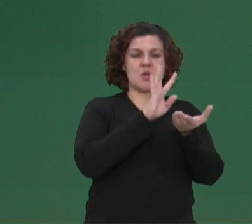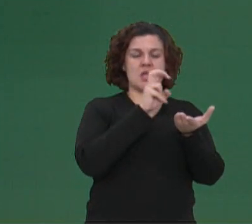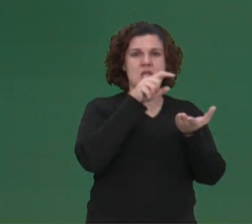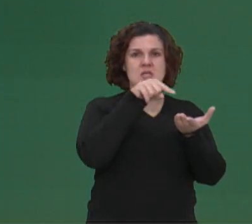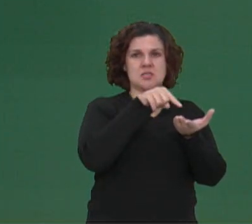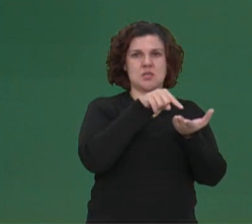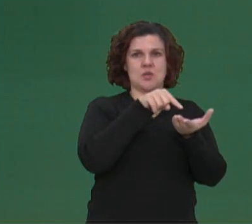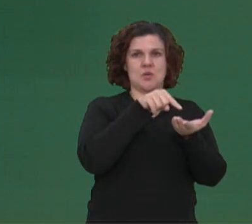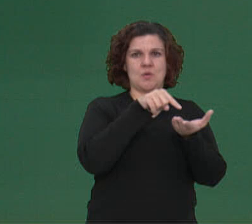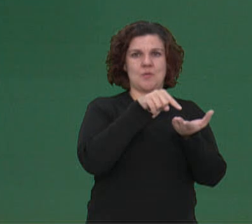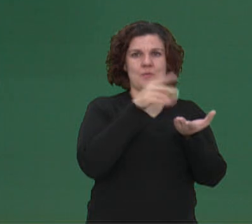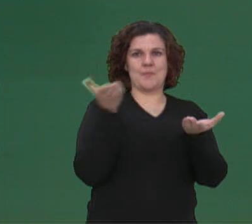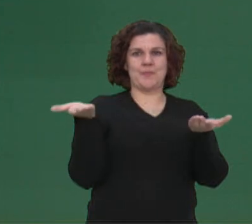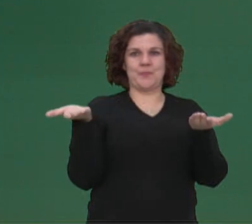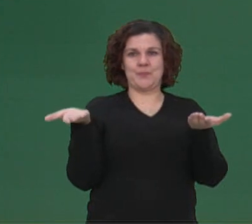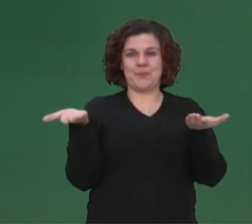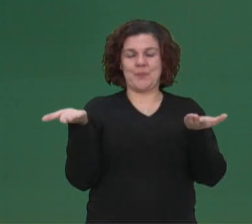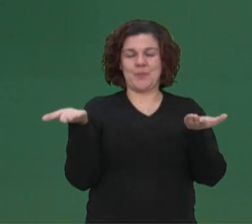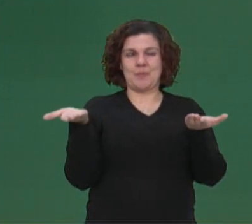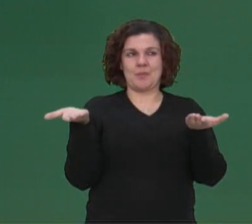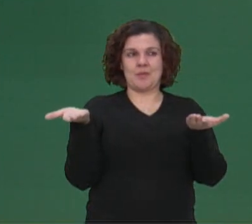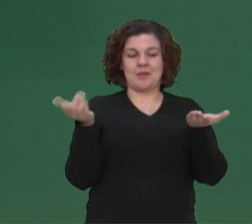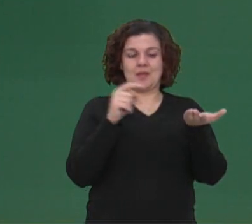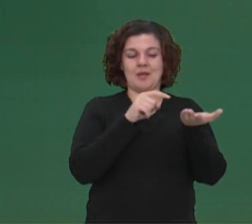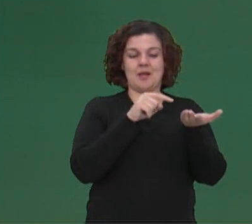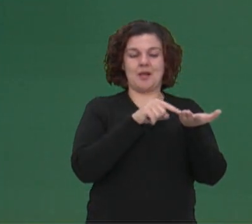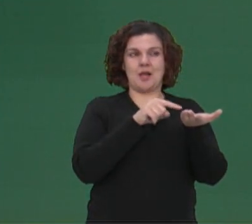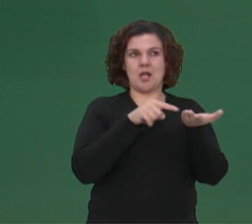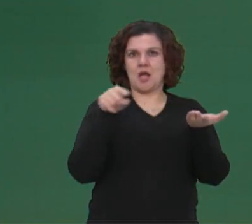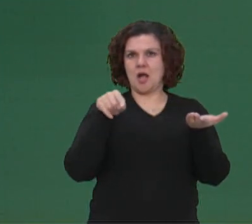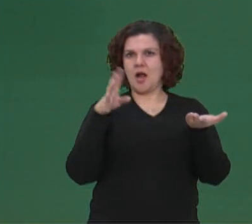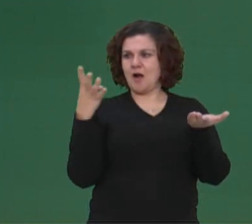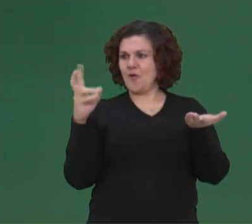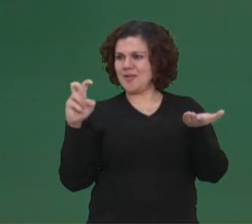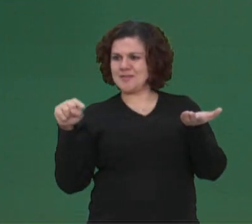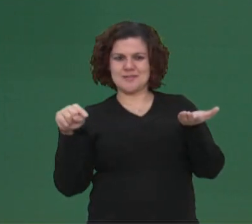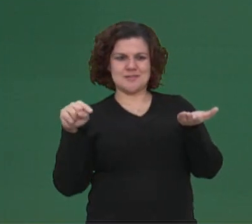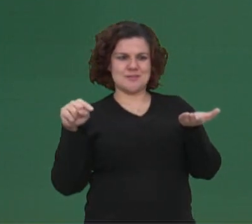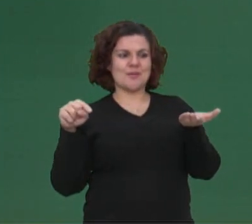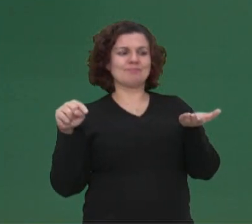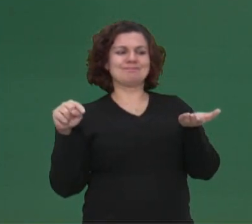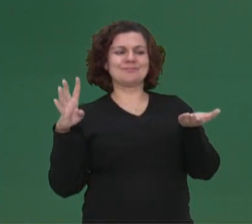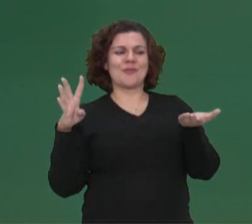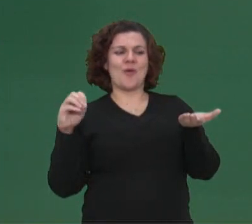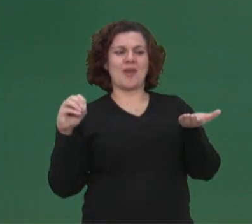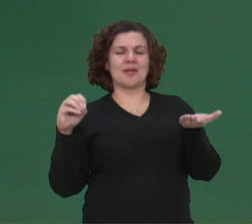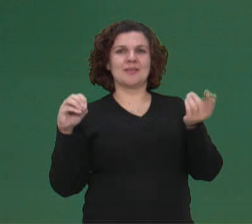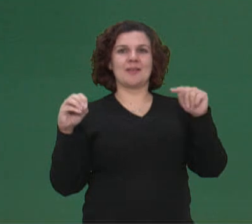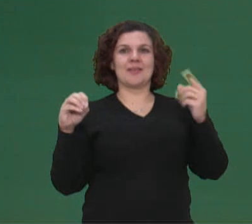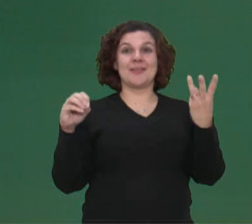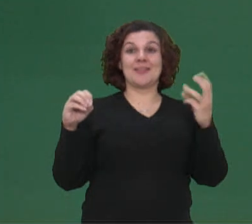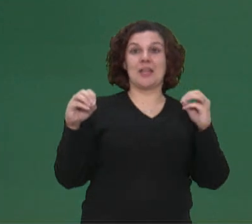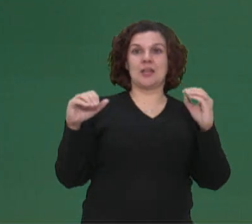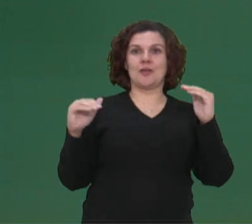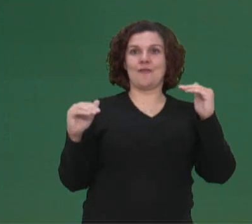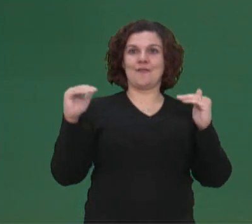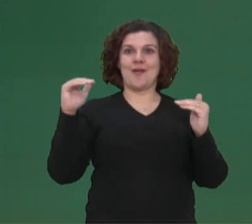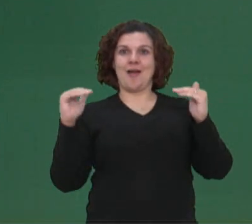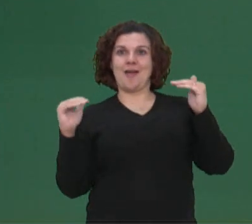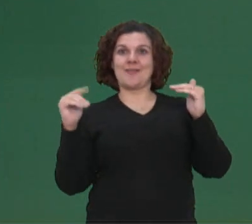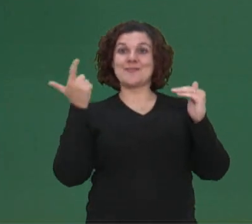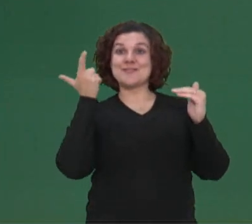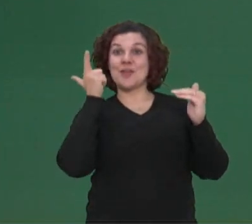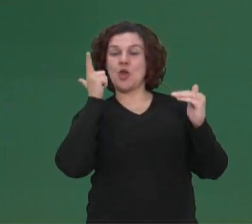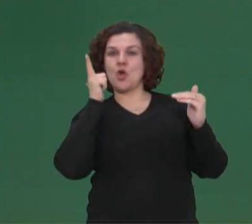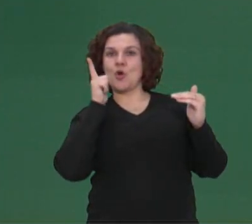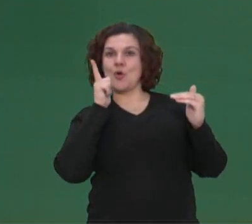45. E aí esse aqui vê que aquele está 45, baixa para 40. E, portanto, o preço do